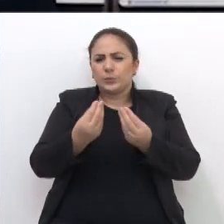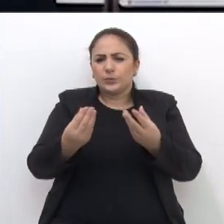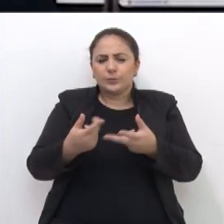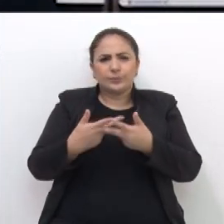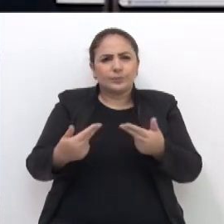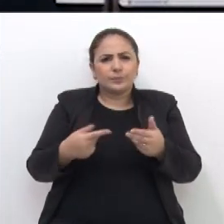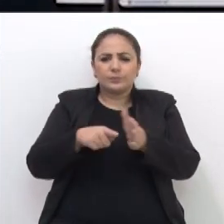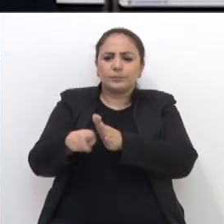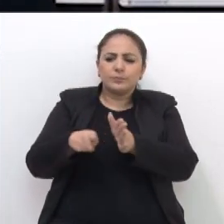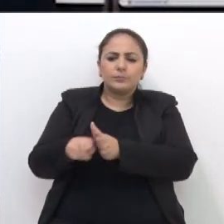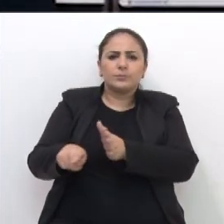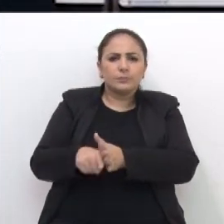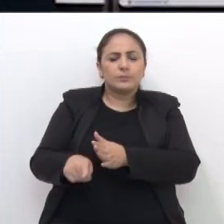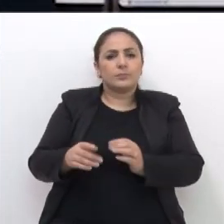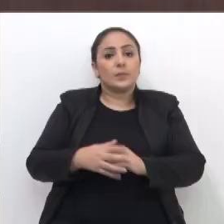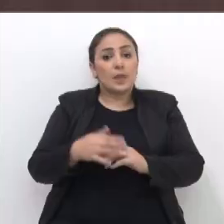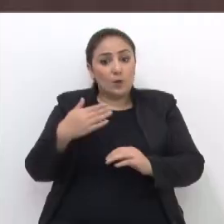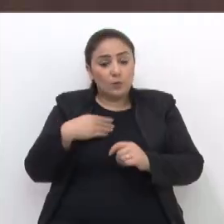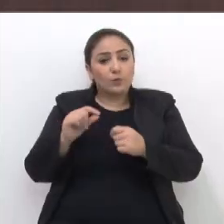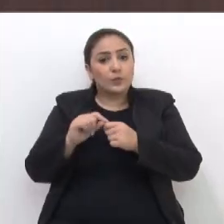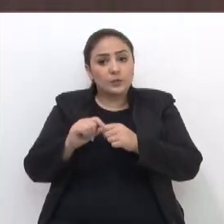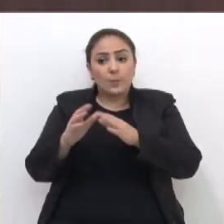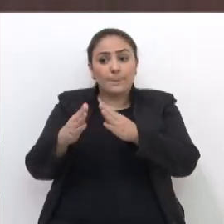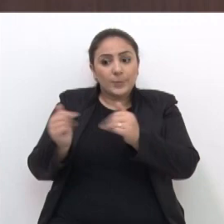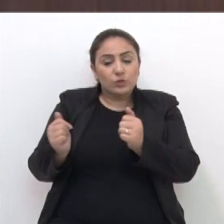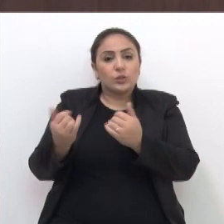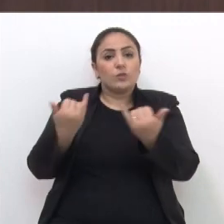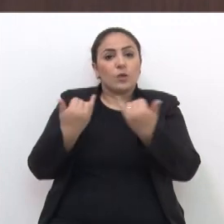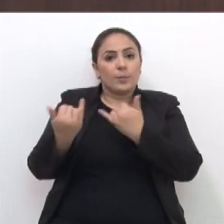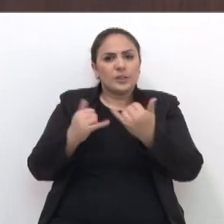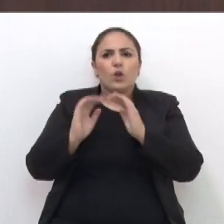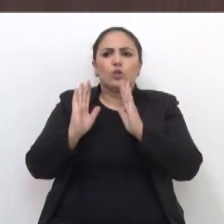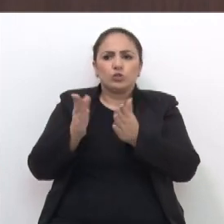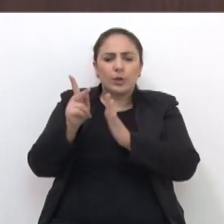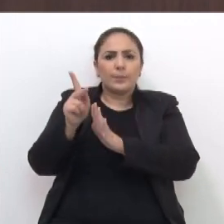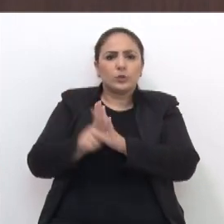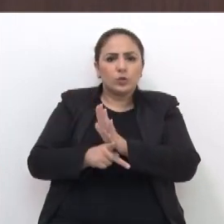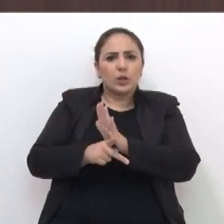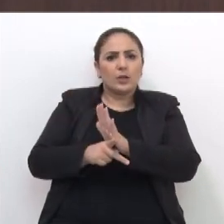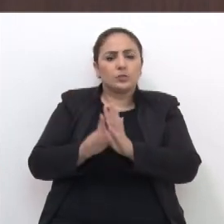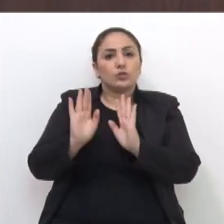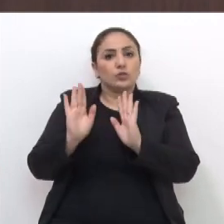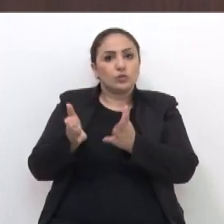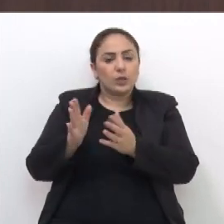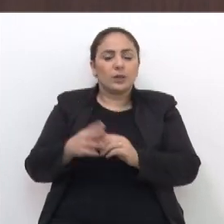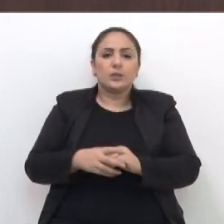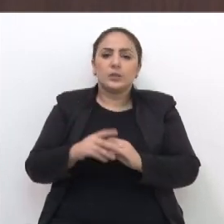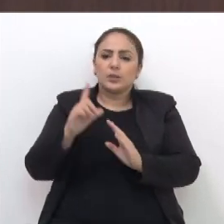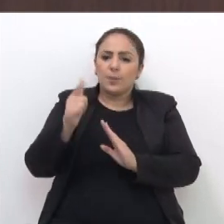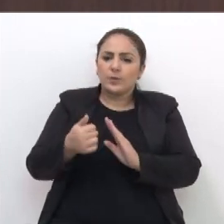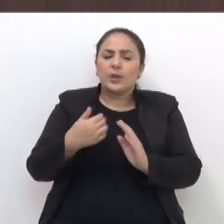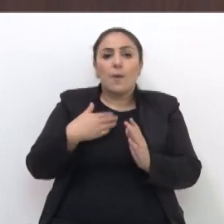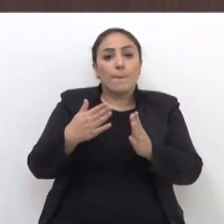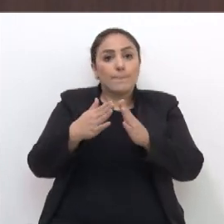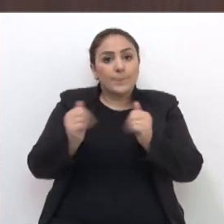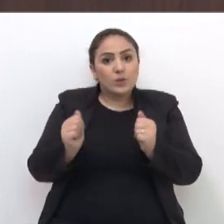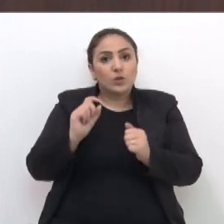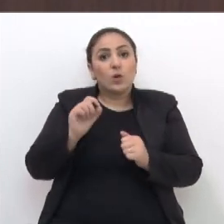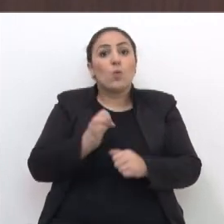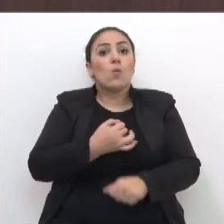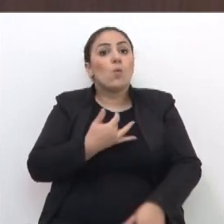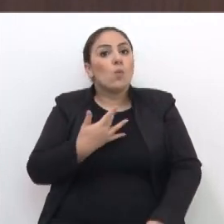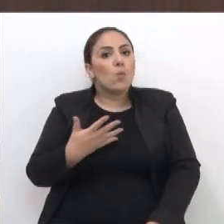uma série de questionamentos. Fiz o pedido de informações, já está protocolado na casa, e nele eu